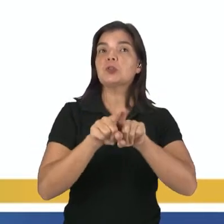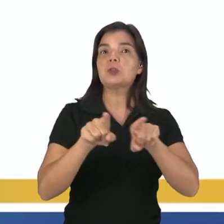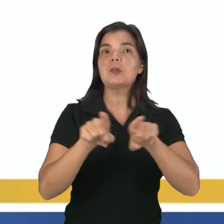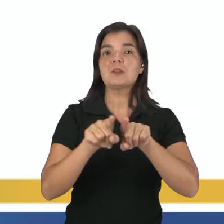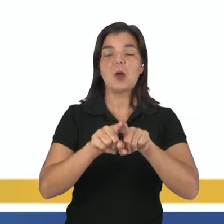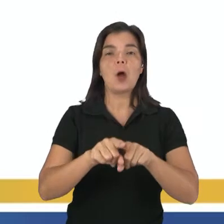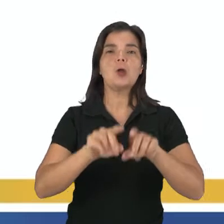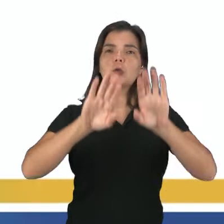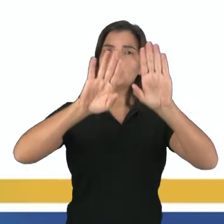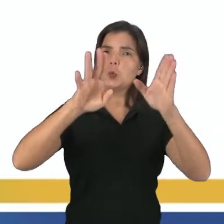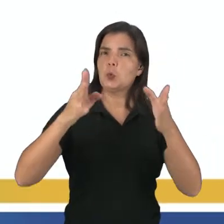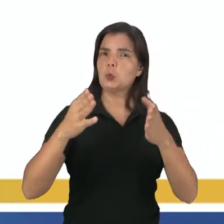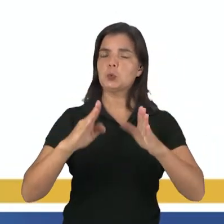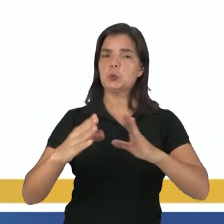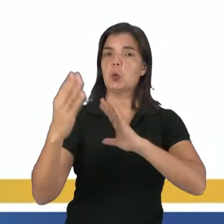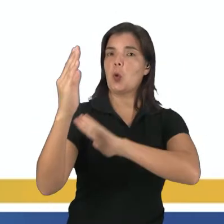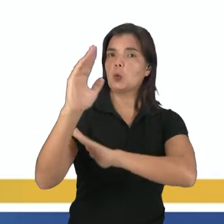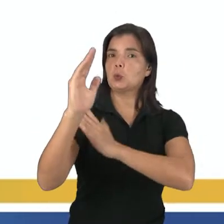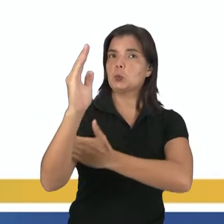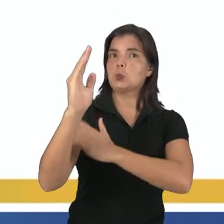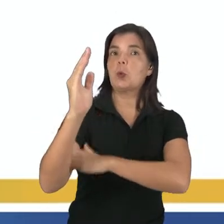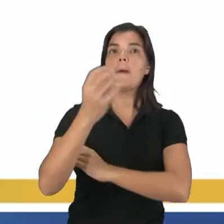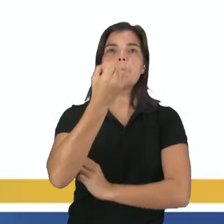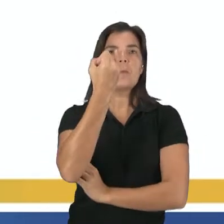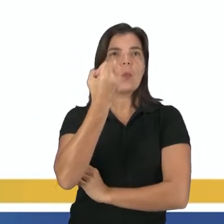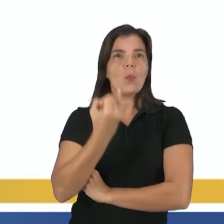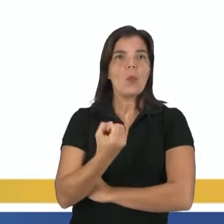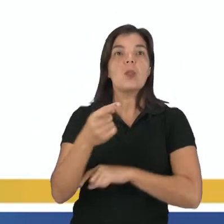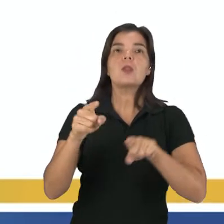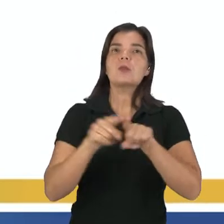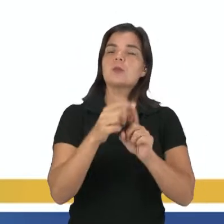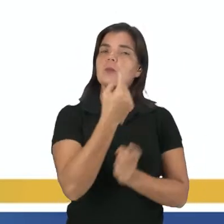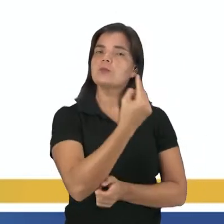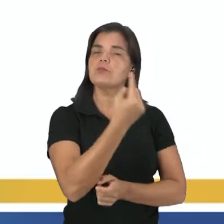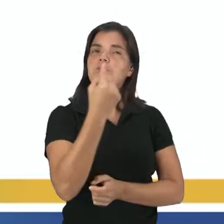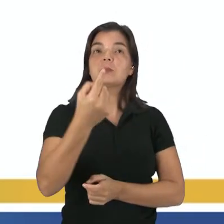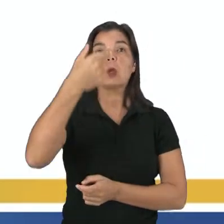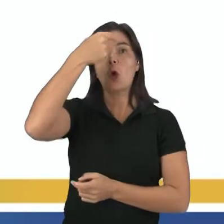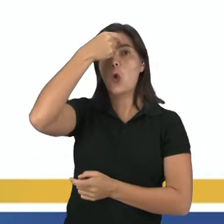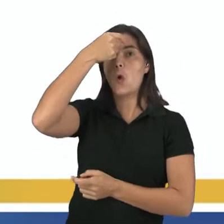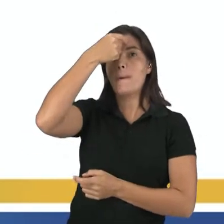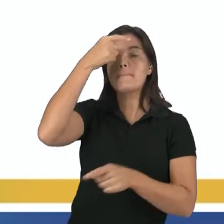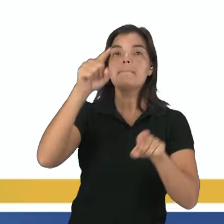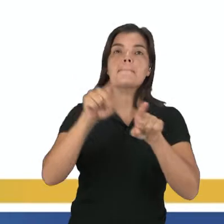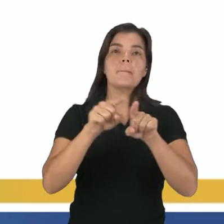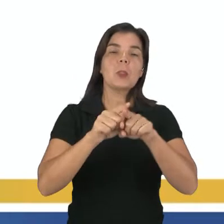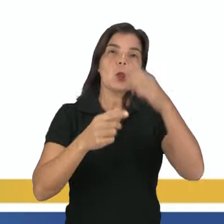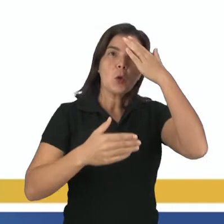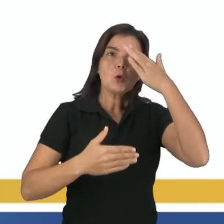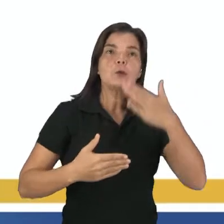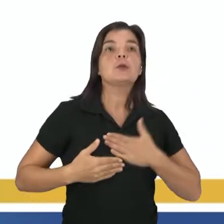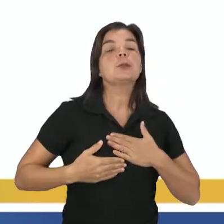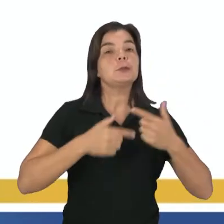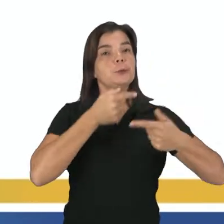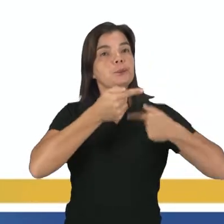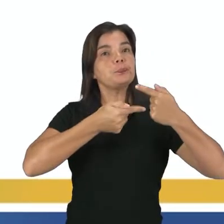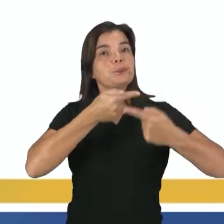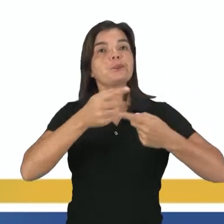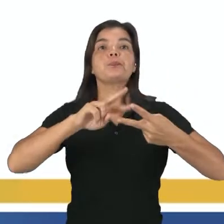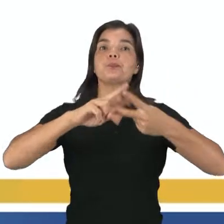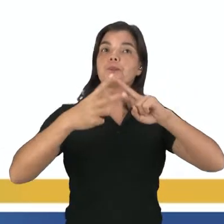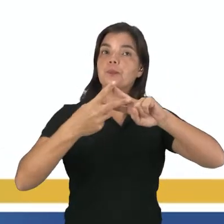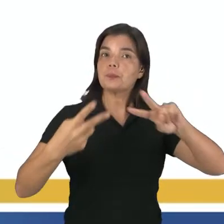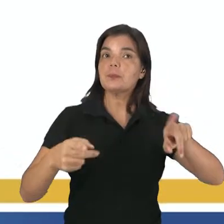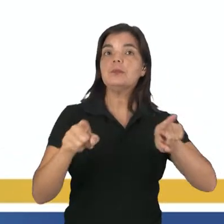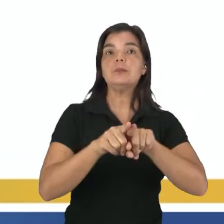blogueiras fitness e modelos super magras. Só que cada um de nós tem um metabolismo, formato de corpo, genética,